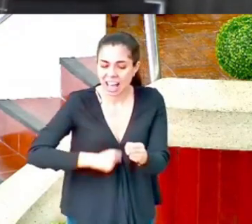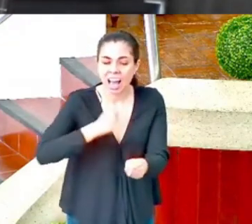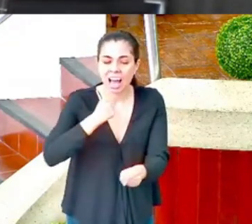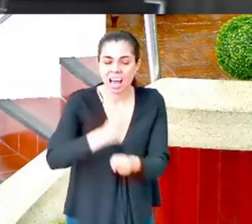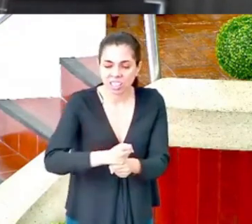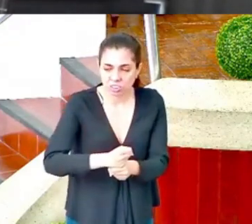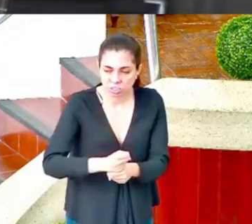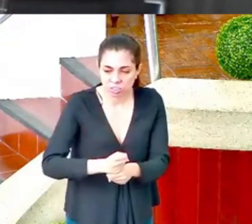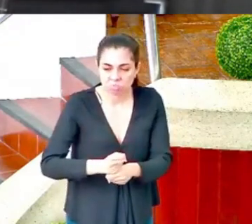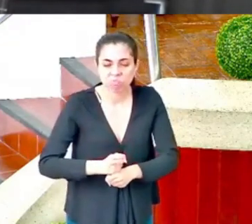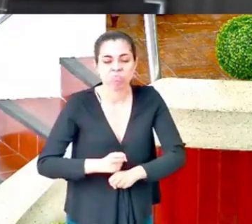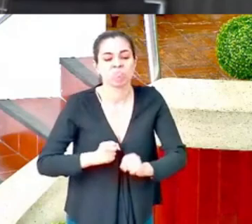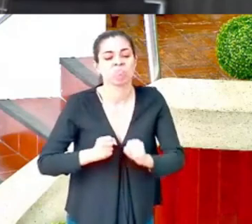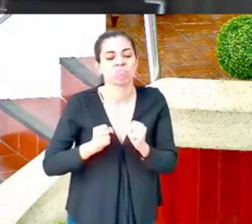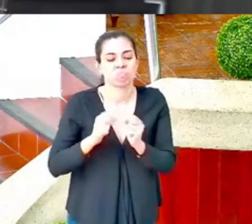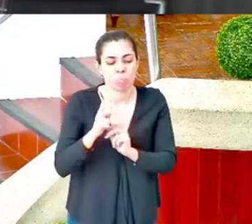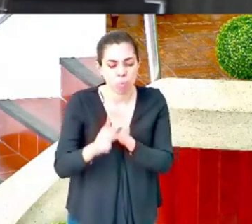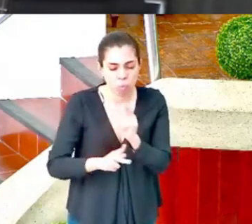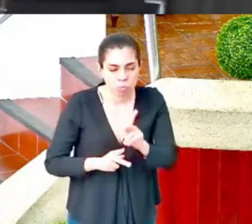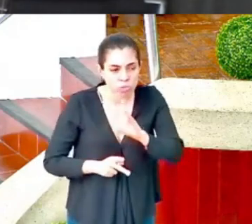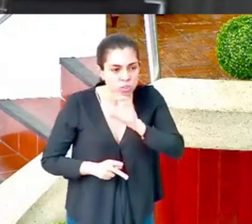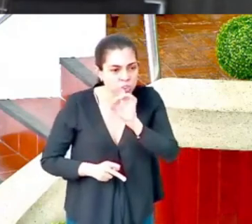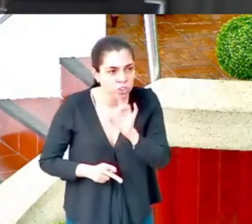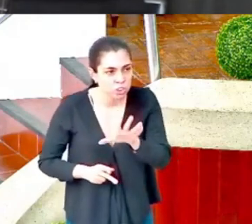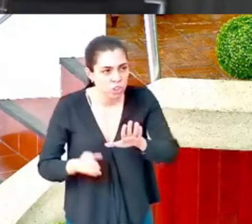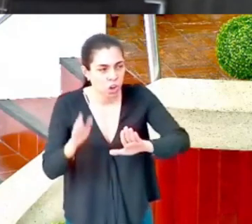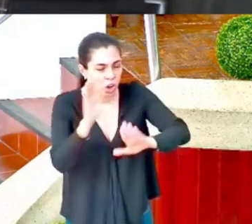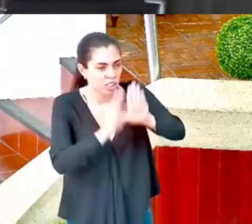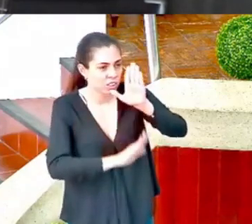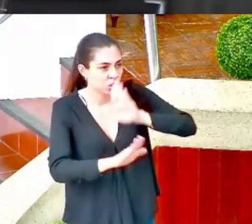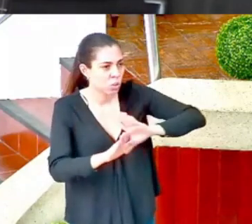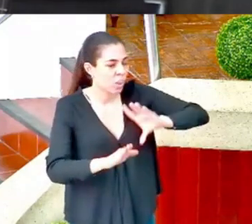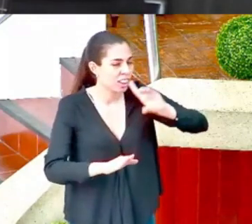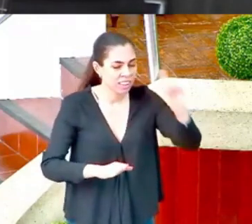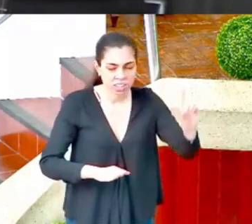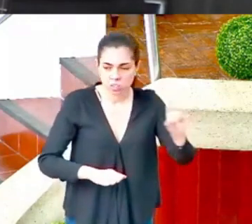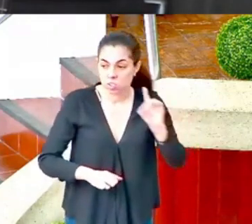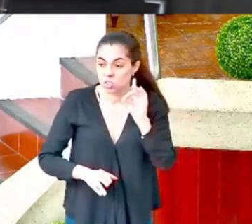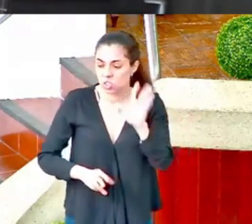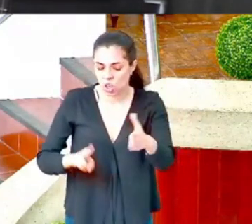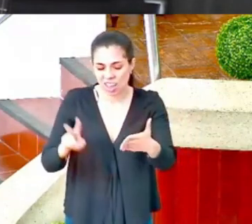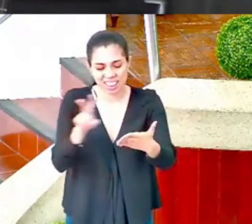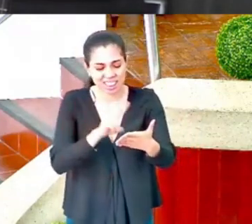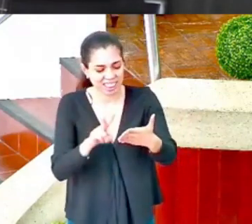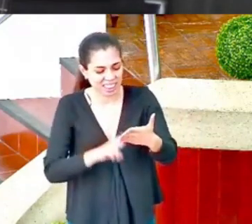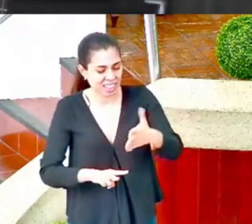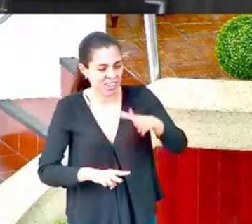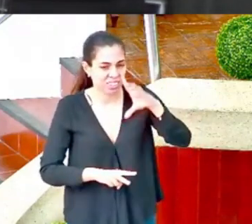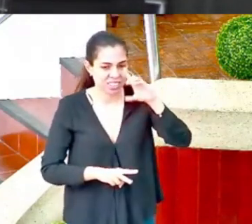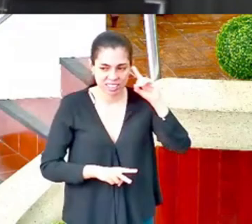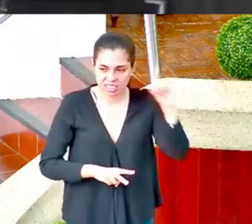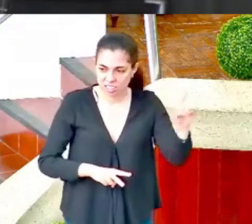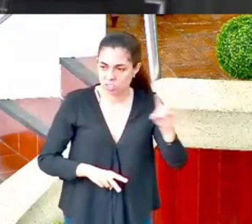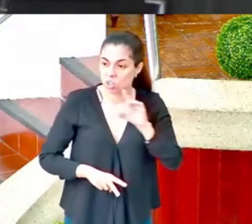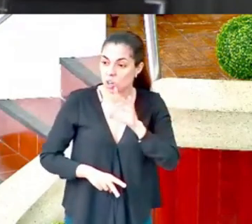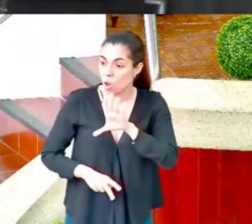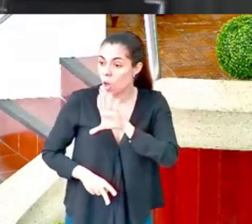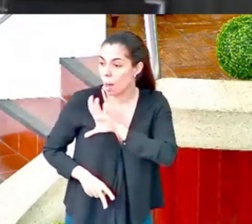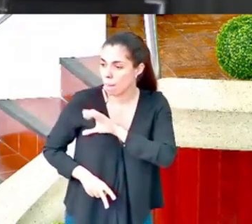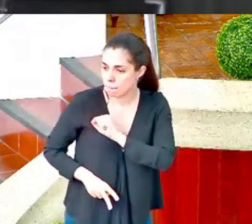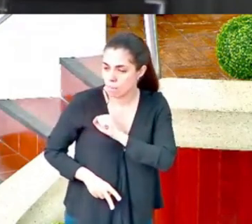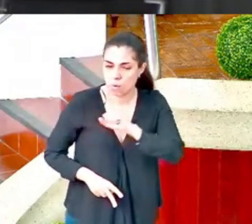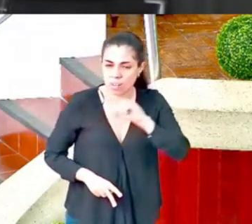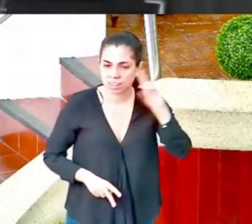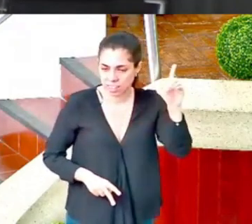adorou a Deus, só contemplou a Deus, só leu sobre as promessas de Deus, só amou a vontade de